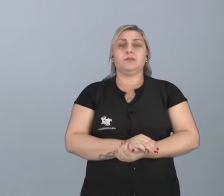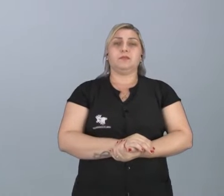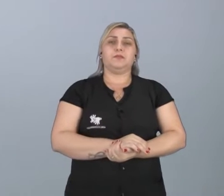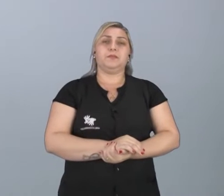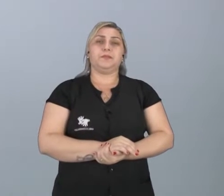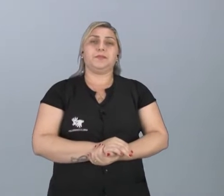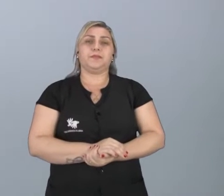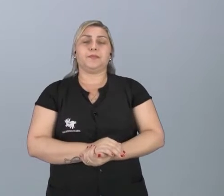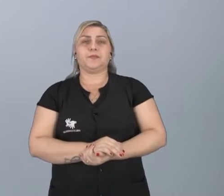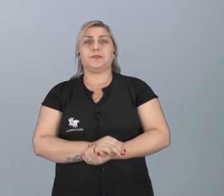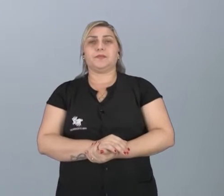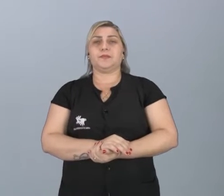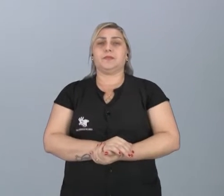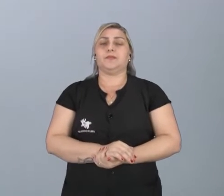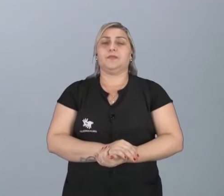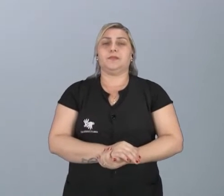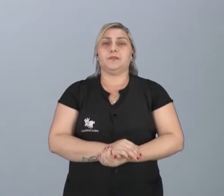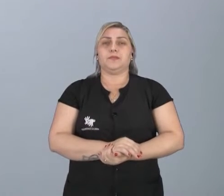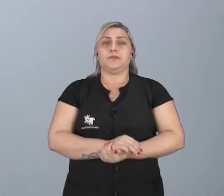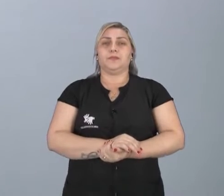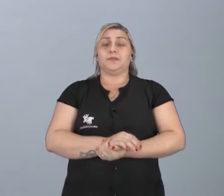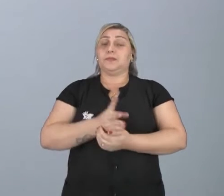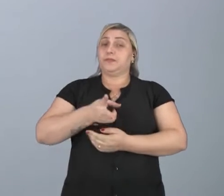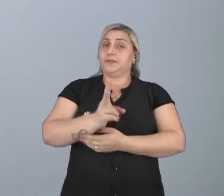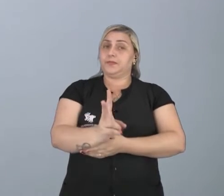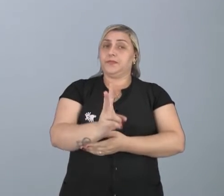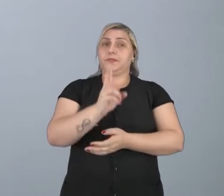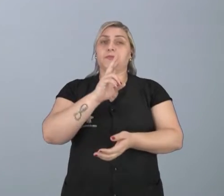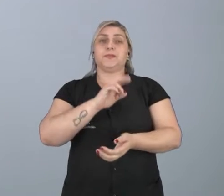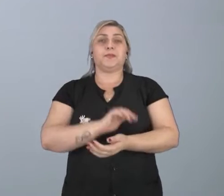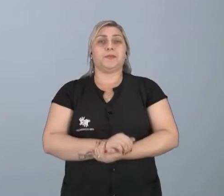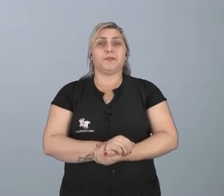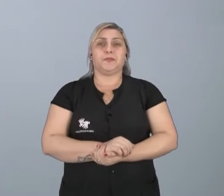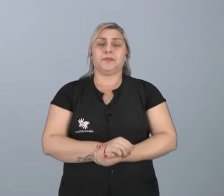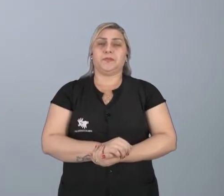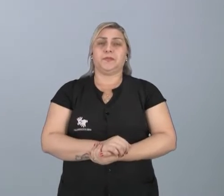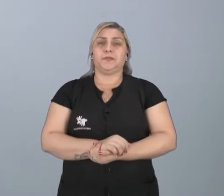Tá certo? Período composto. Vamos seguir?